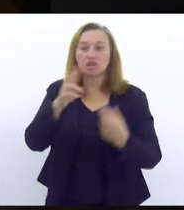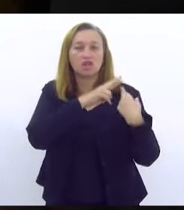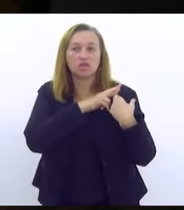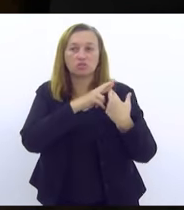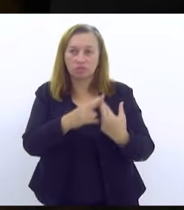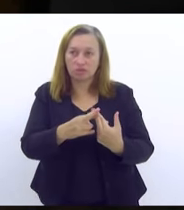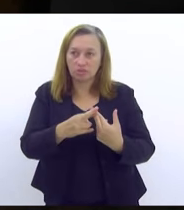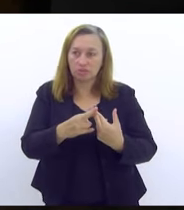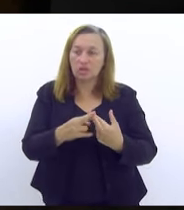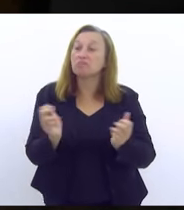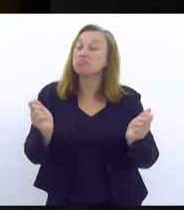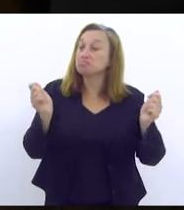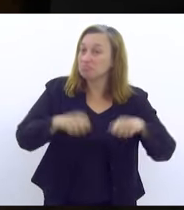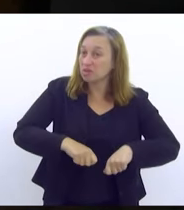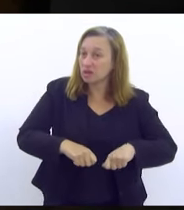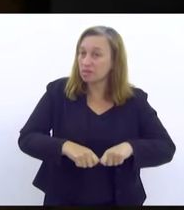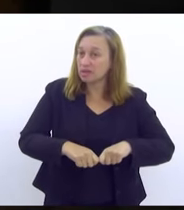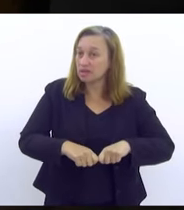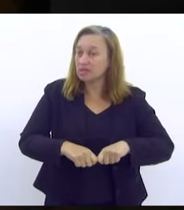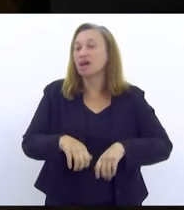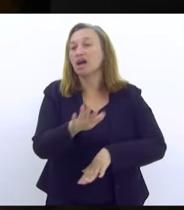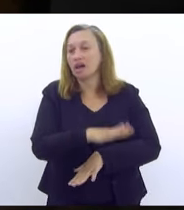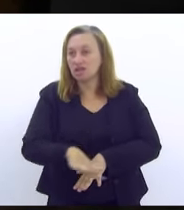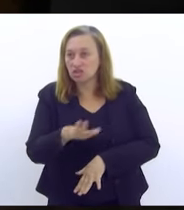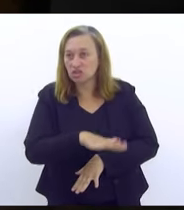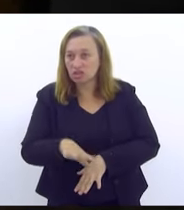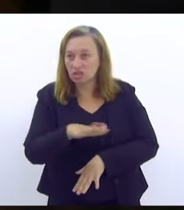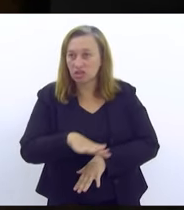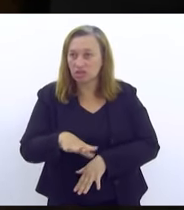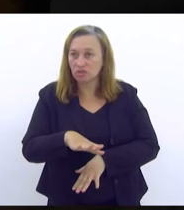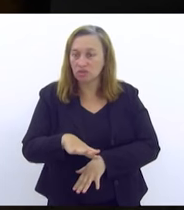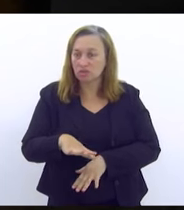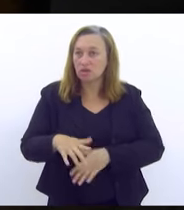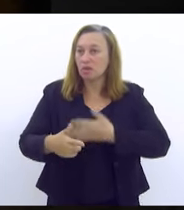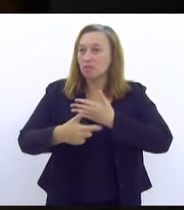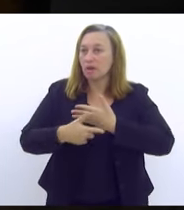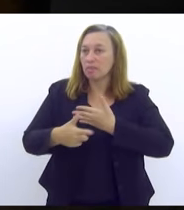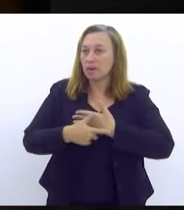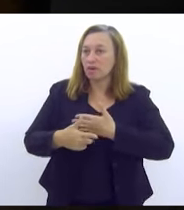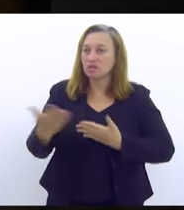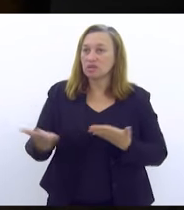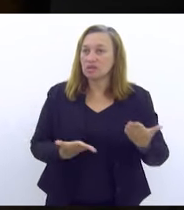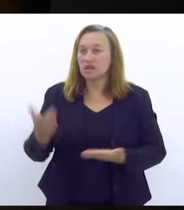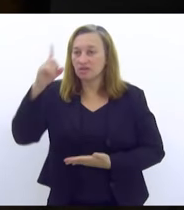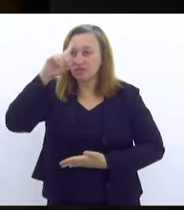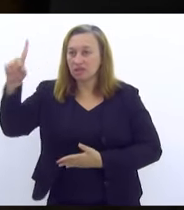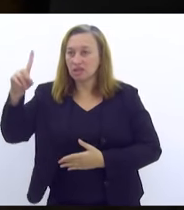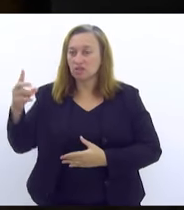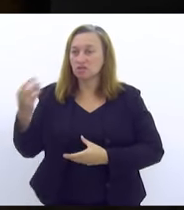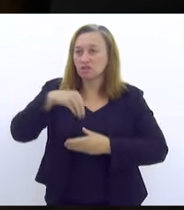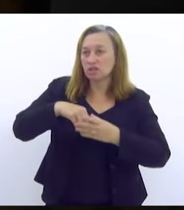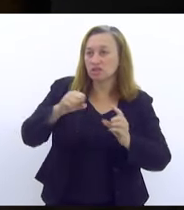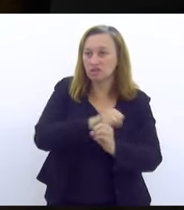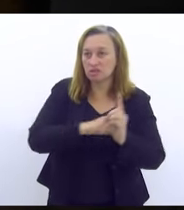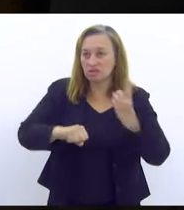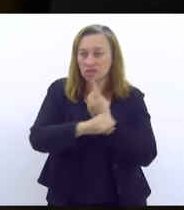responsabilidades e capacitar as crianças para exercer o papel de cristã na sociedade.